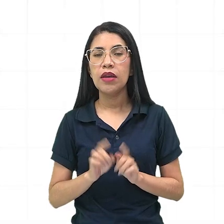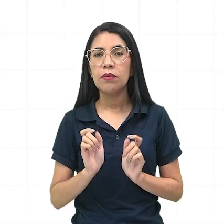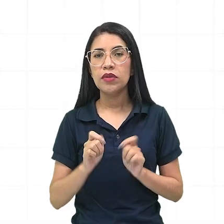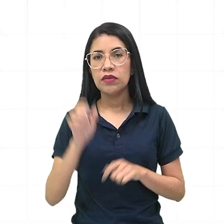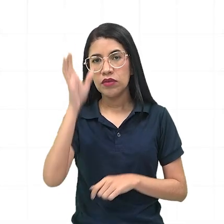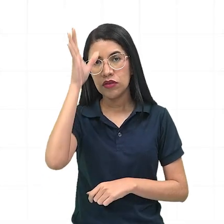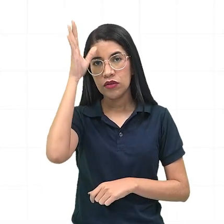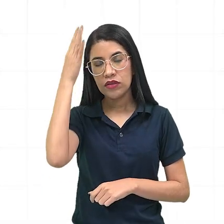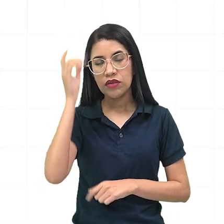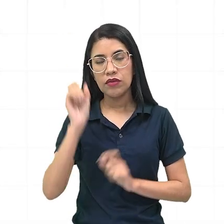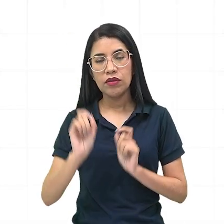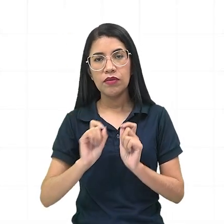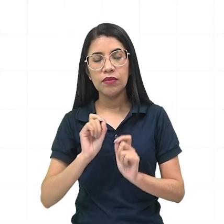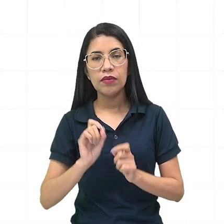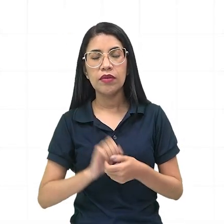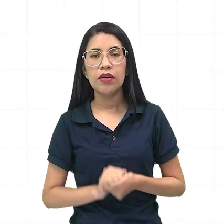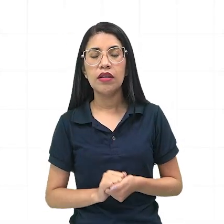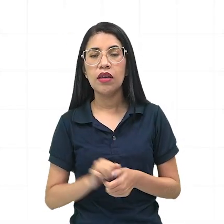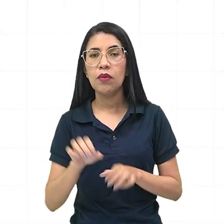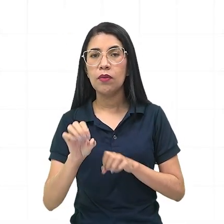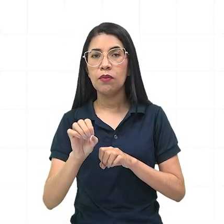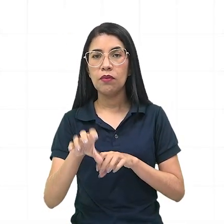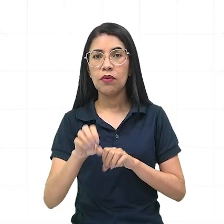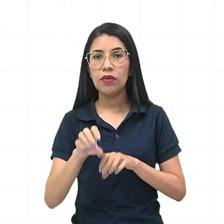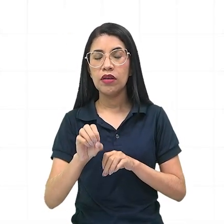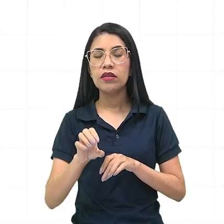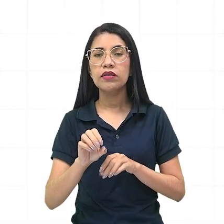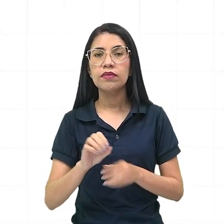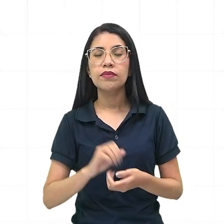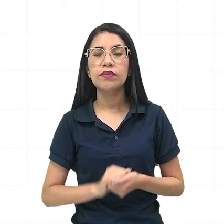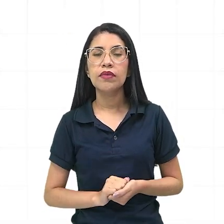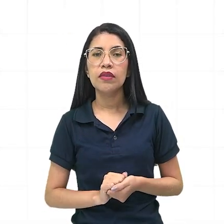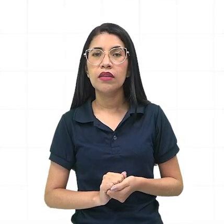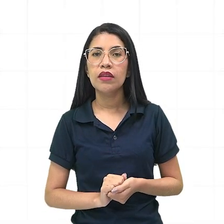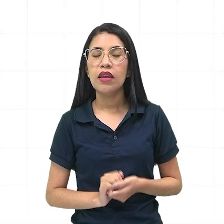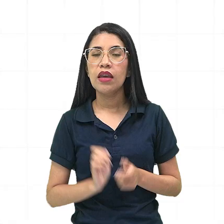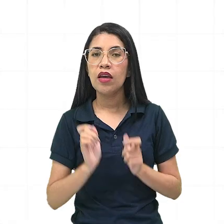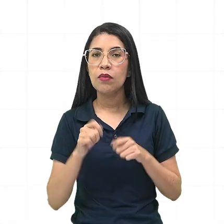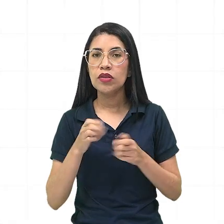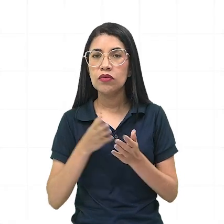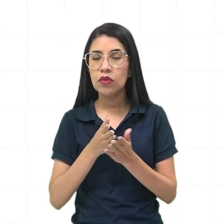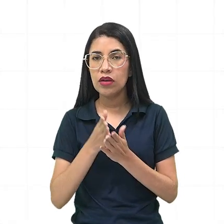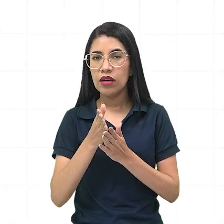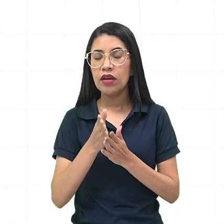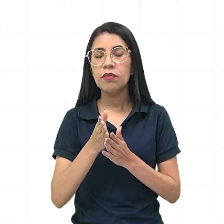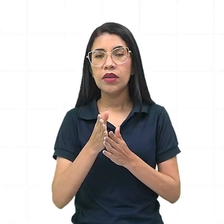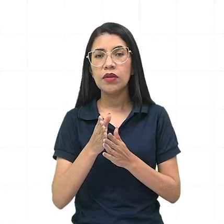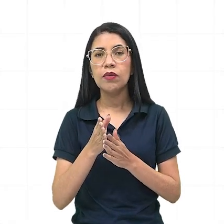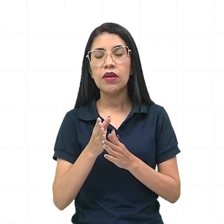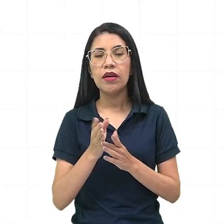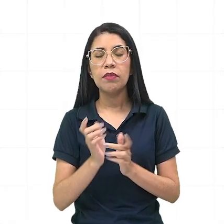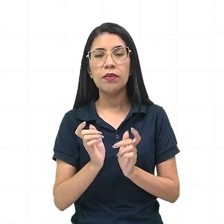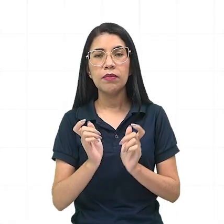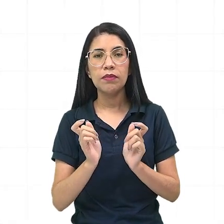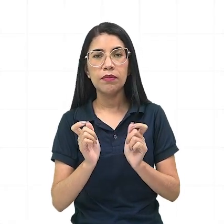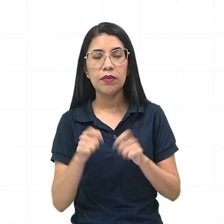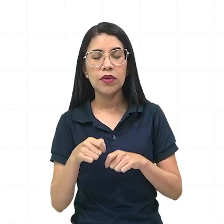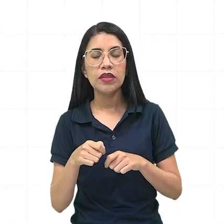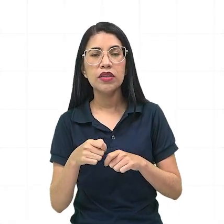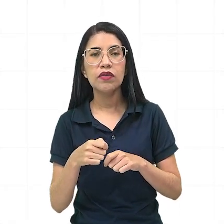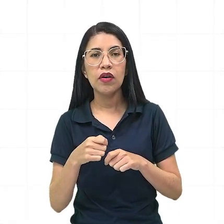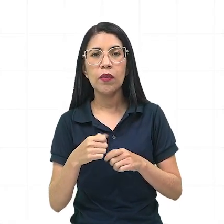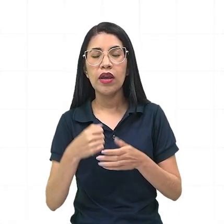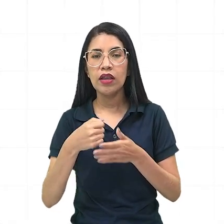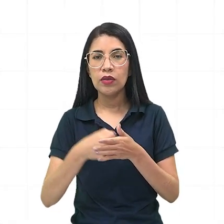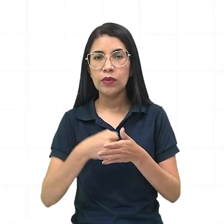seria a questão da educação. A educação é o possível caminho para poder enfrentar